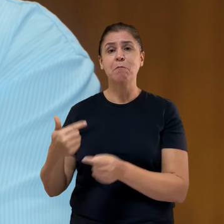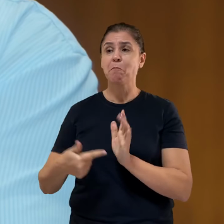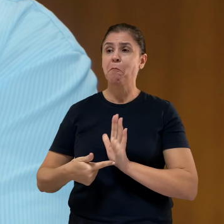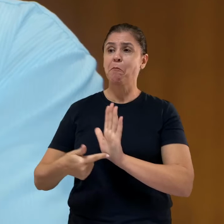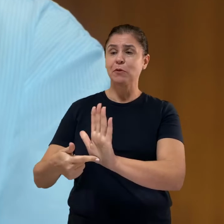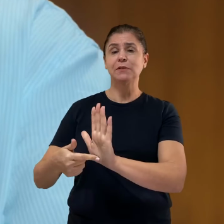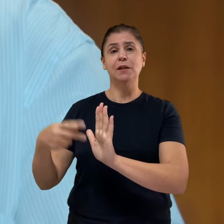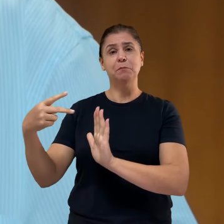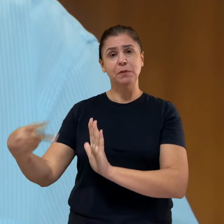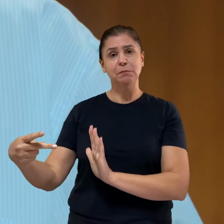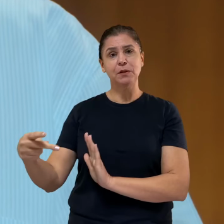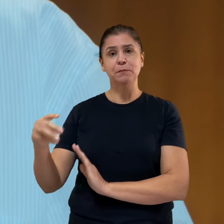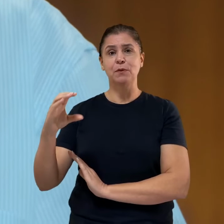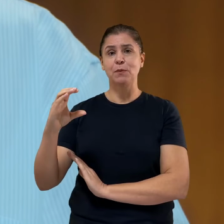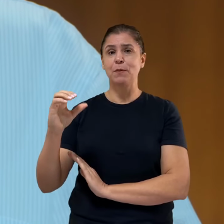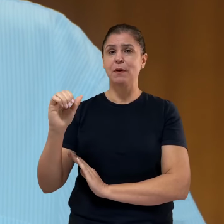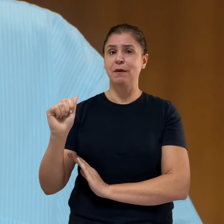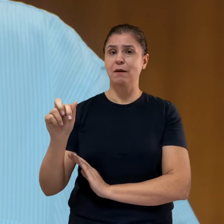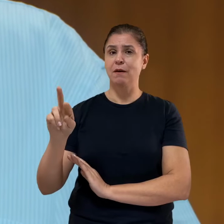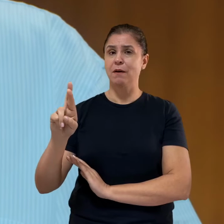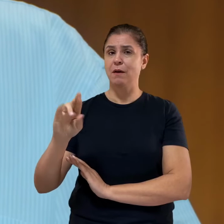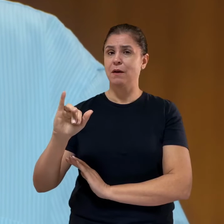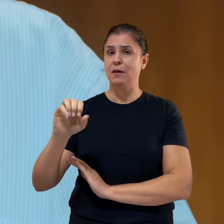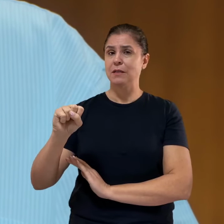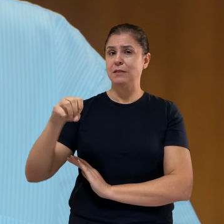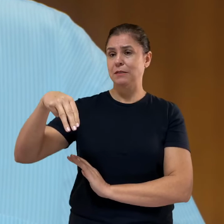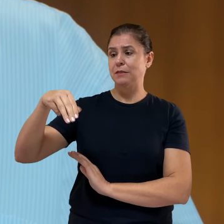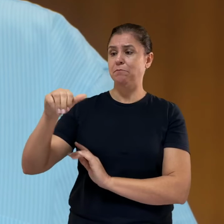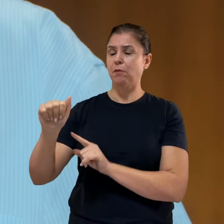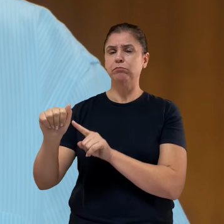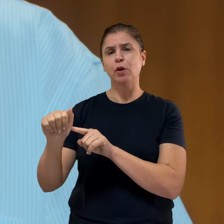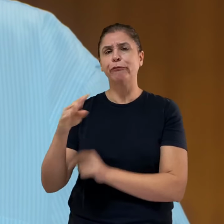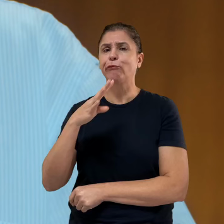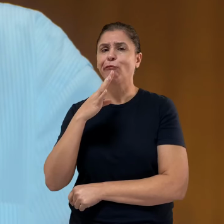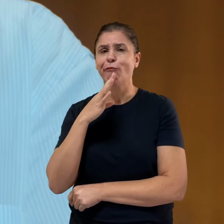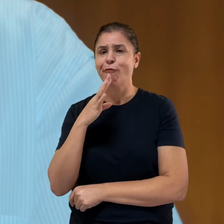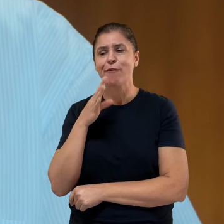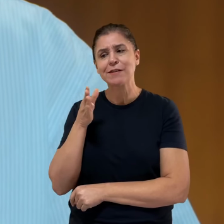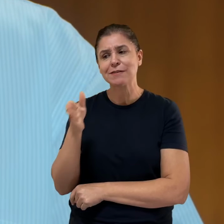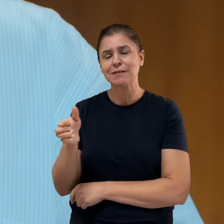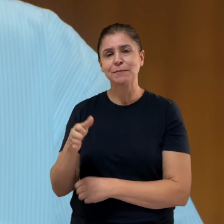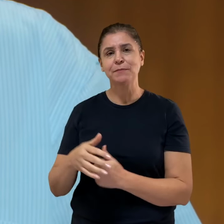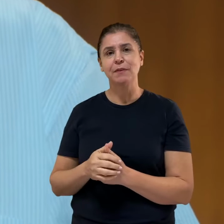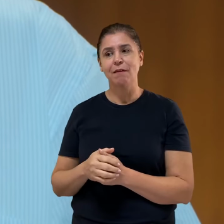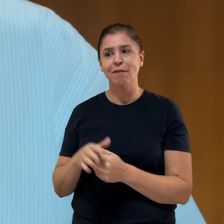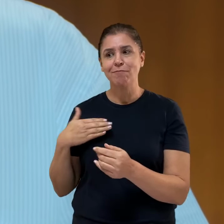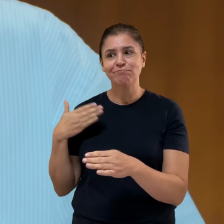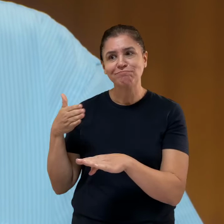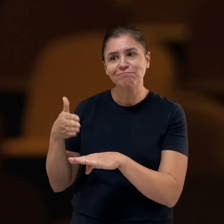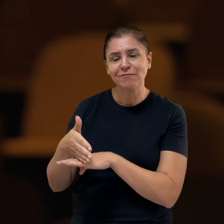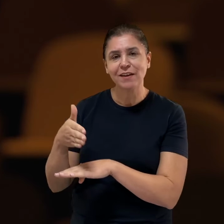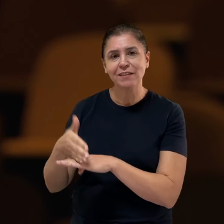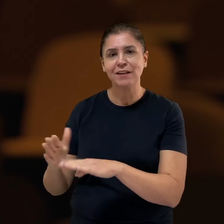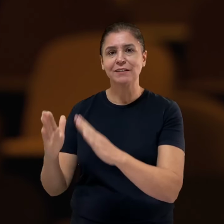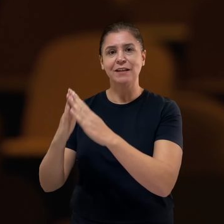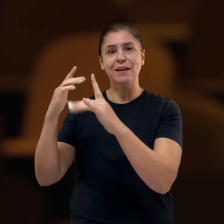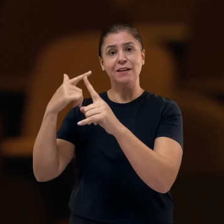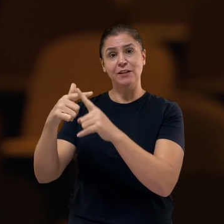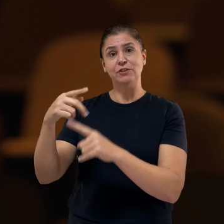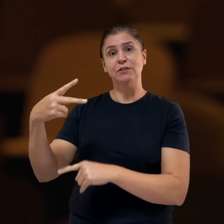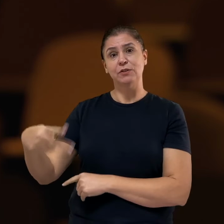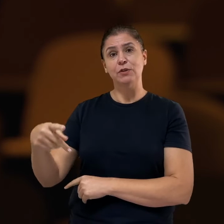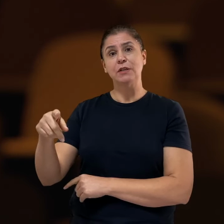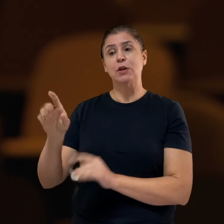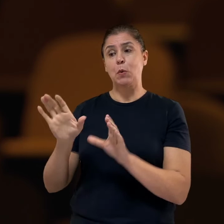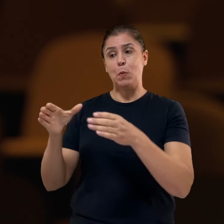apresentado o carisma. E então fui conhecê-lo e entrei. A paróquia dos